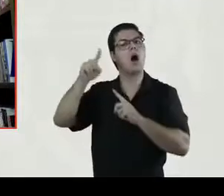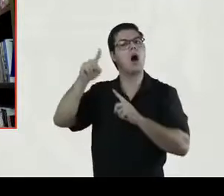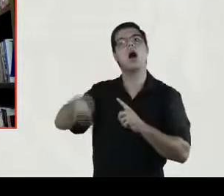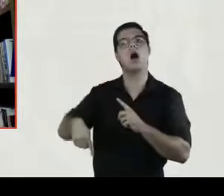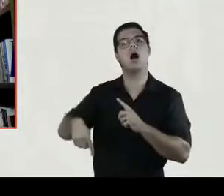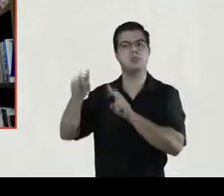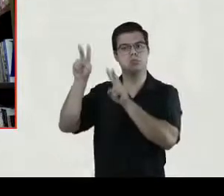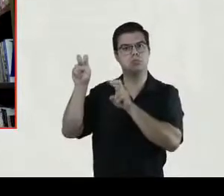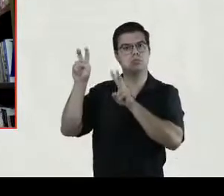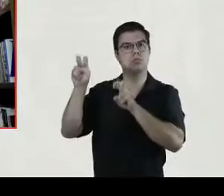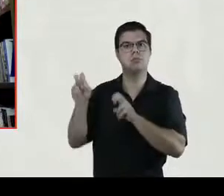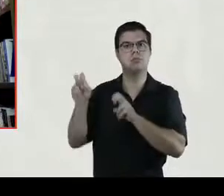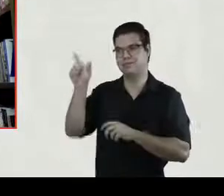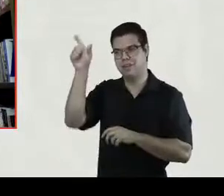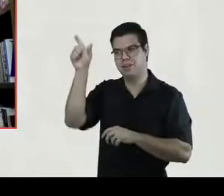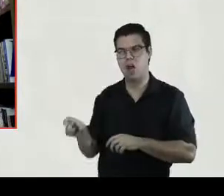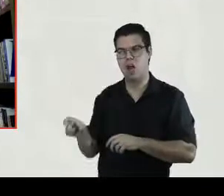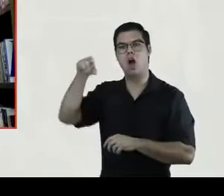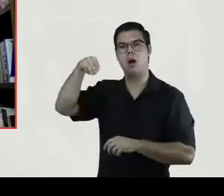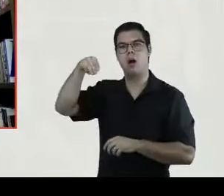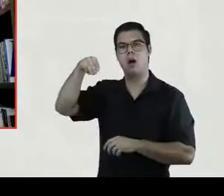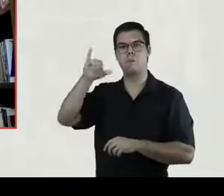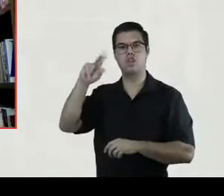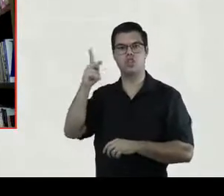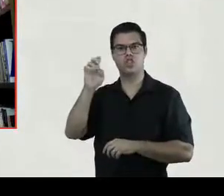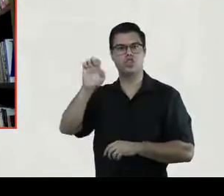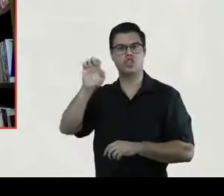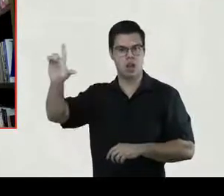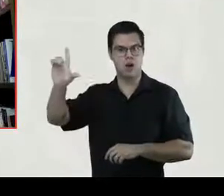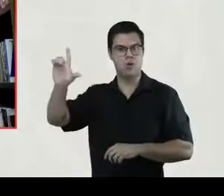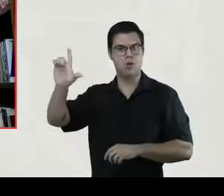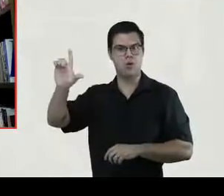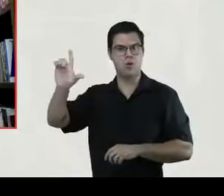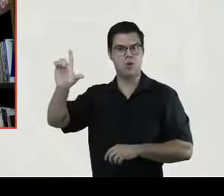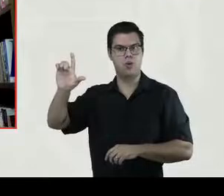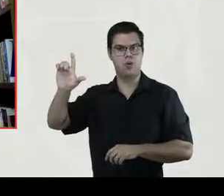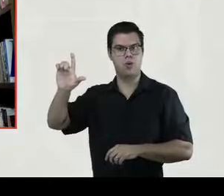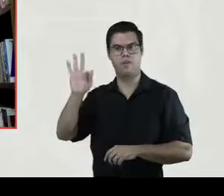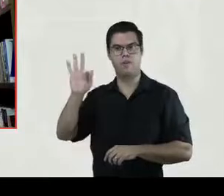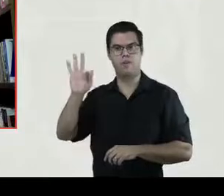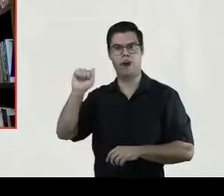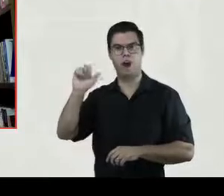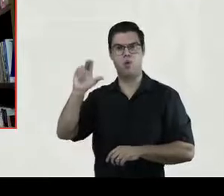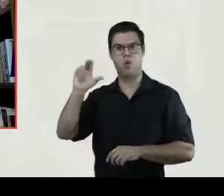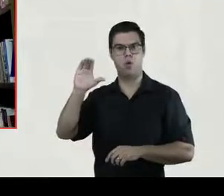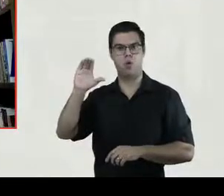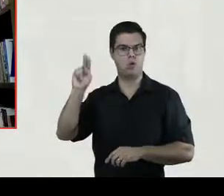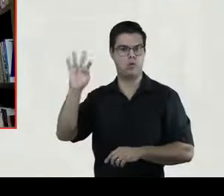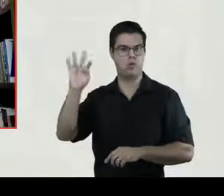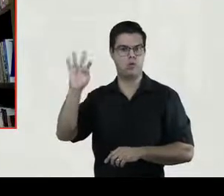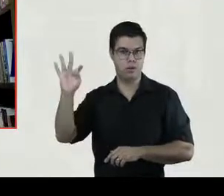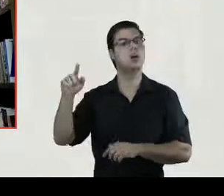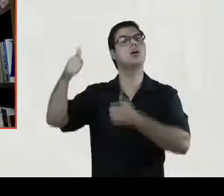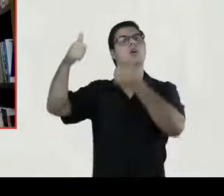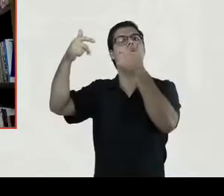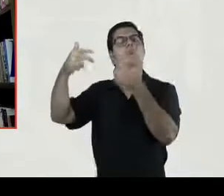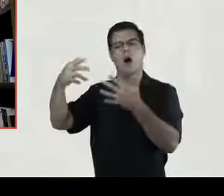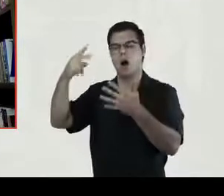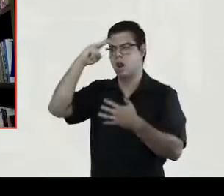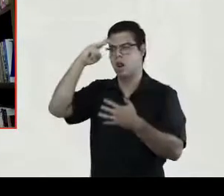da colocação que o Michel Foucault faz no encerramento do seu livro As Palavras e as Coisas. Me lembrou